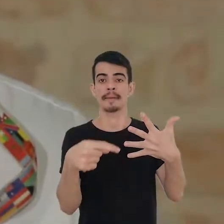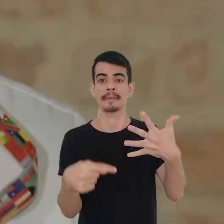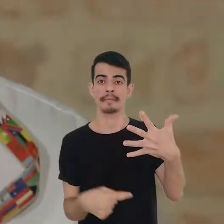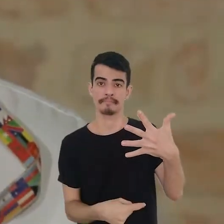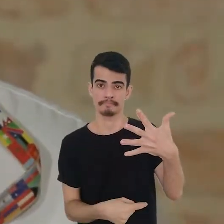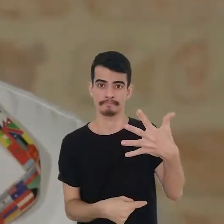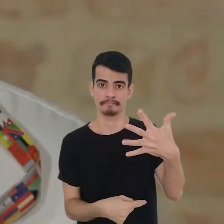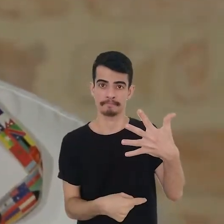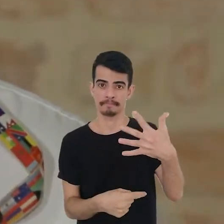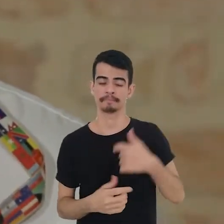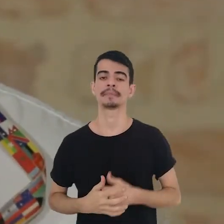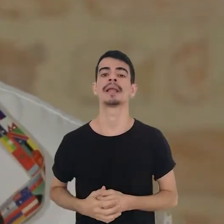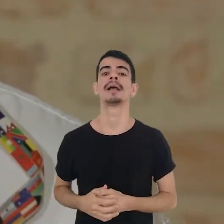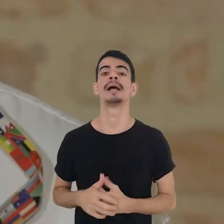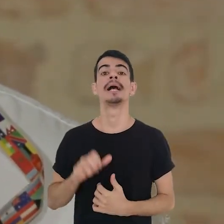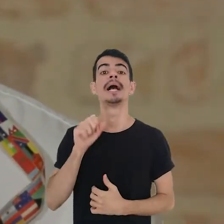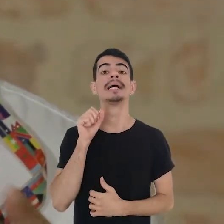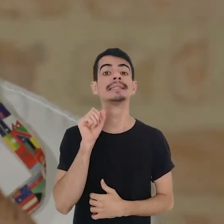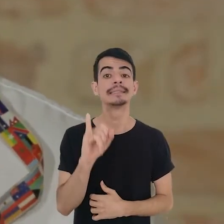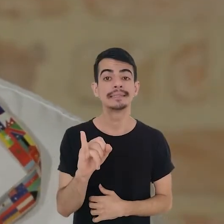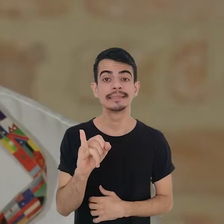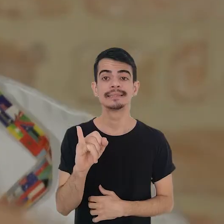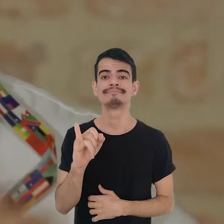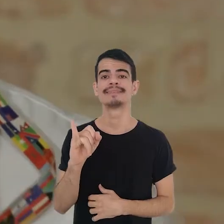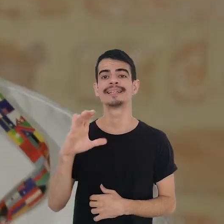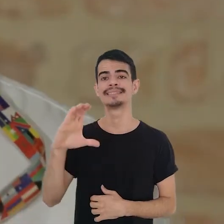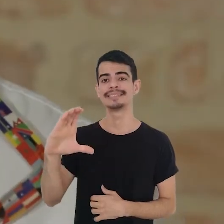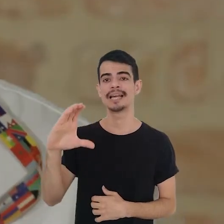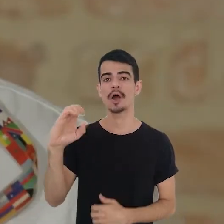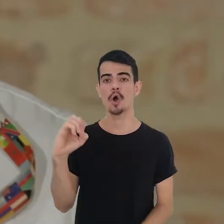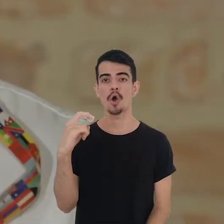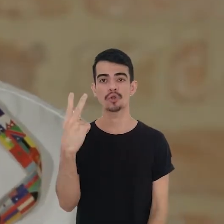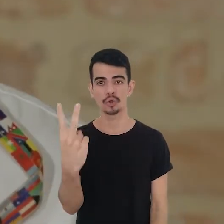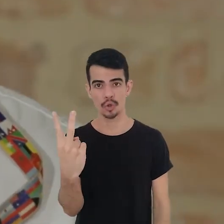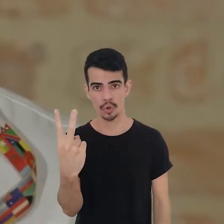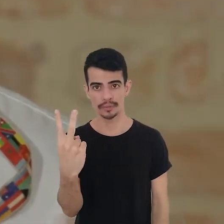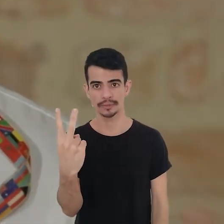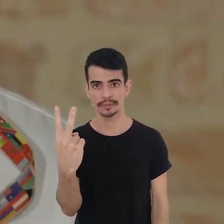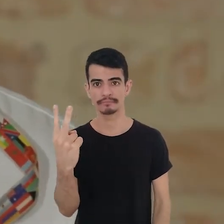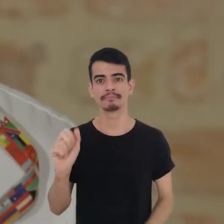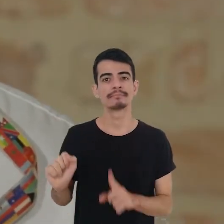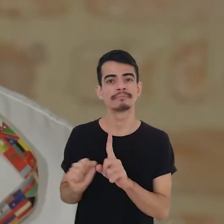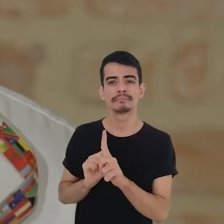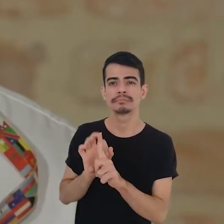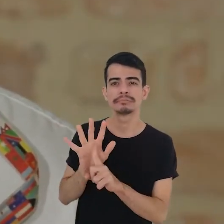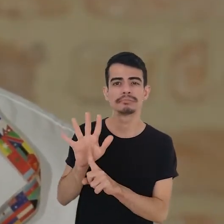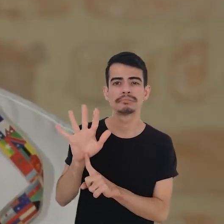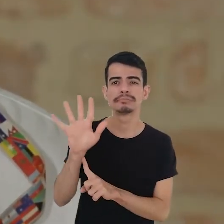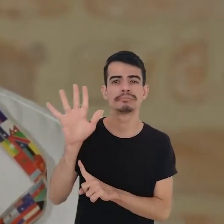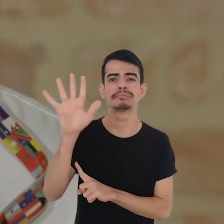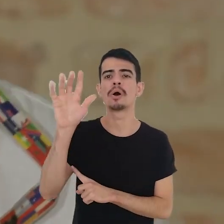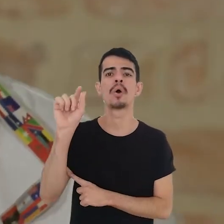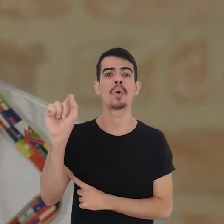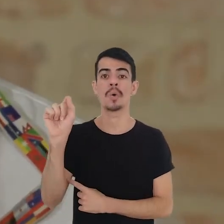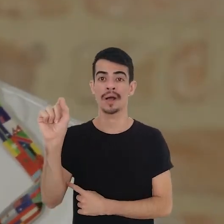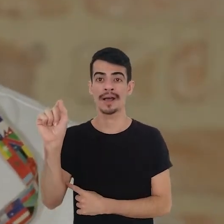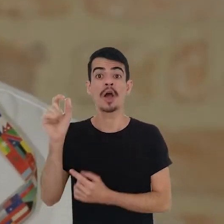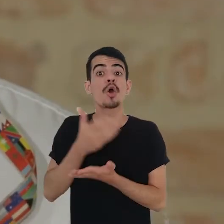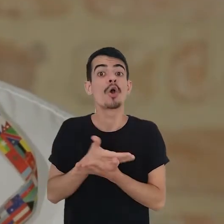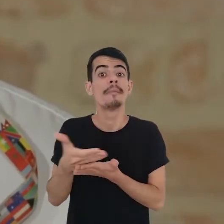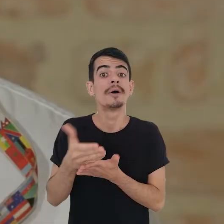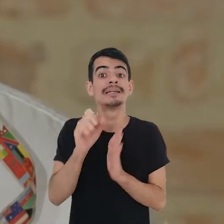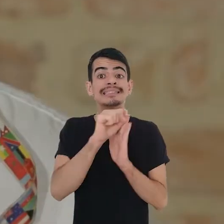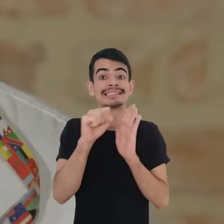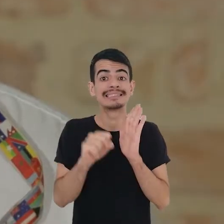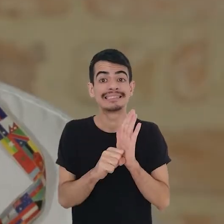Se as emissões de CO2 elas tivessem sido emitidas no século XIX, provavelmente a